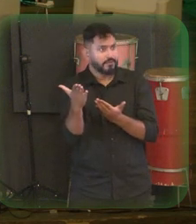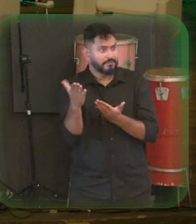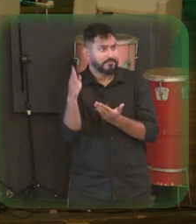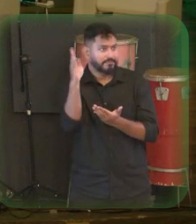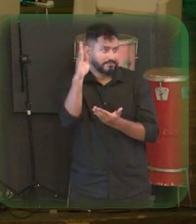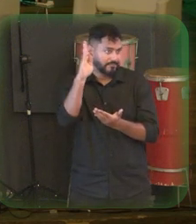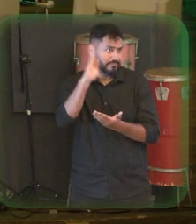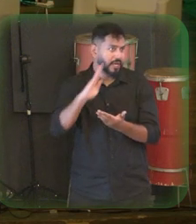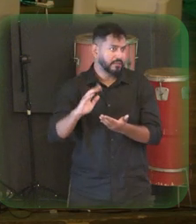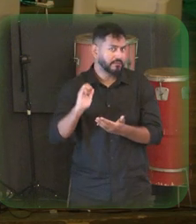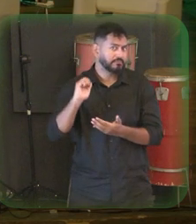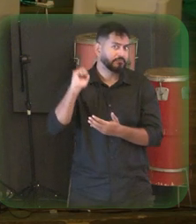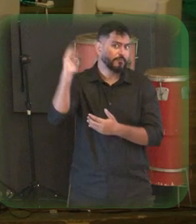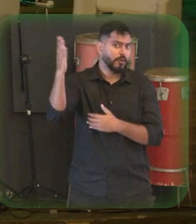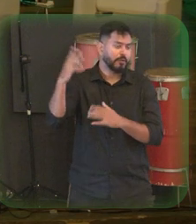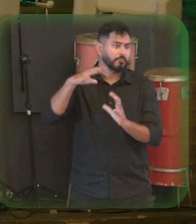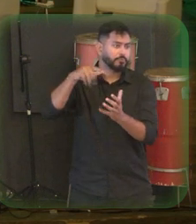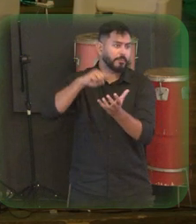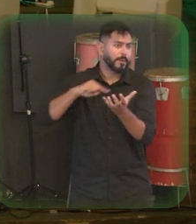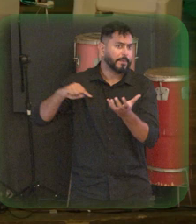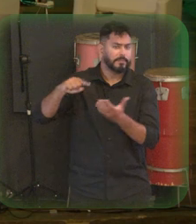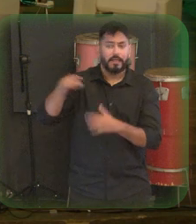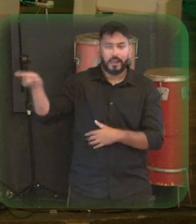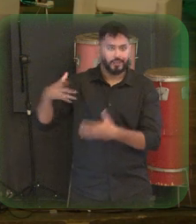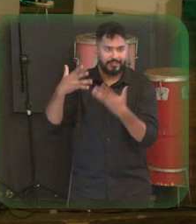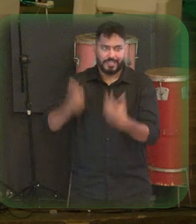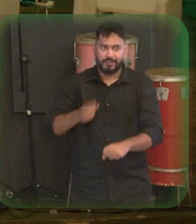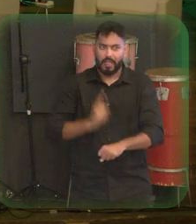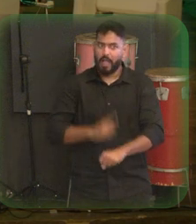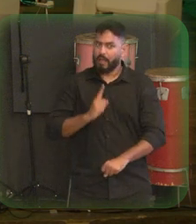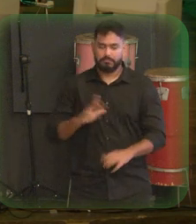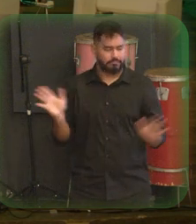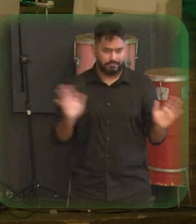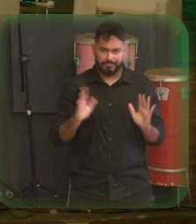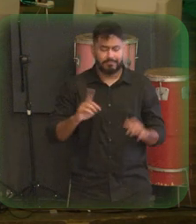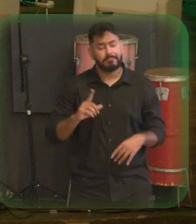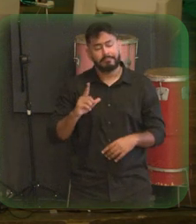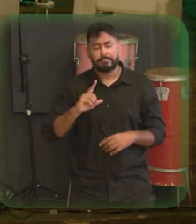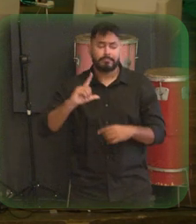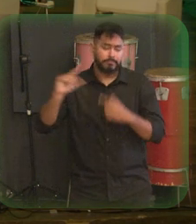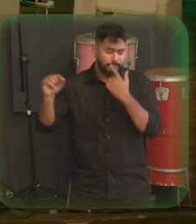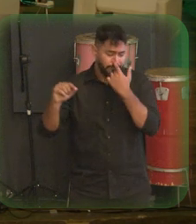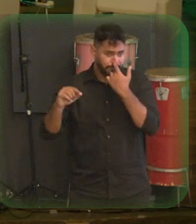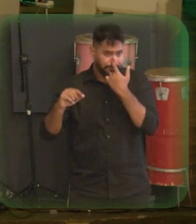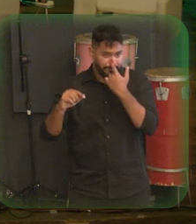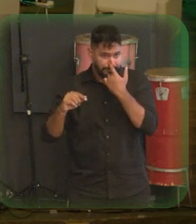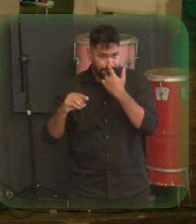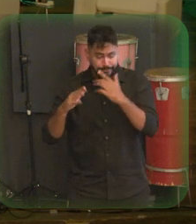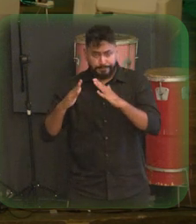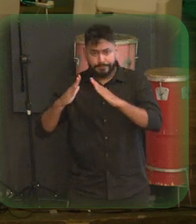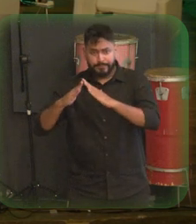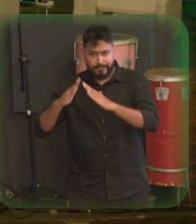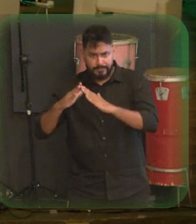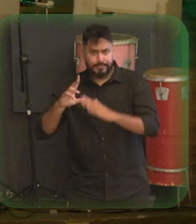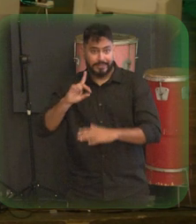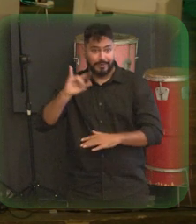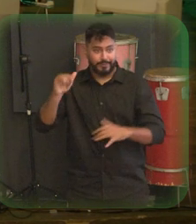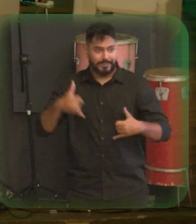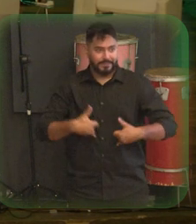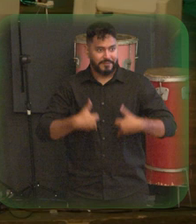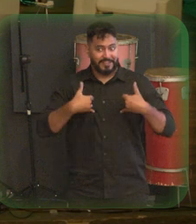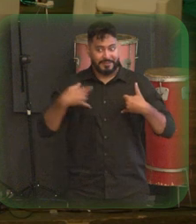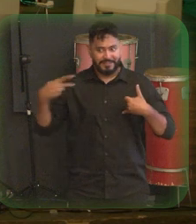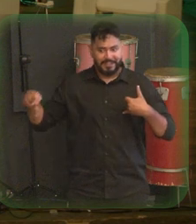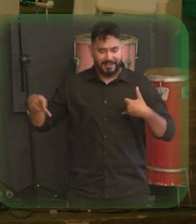E ela não aceitou na hora não, viu? Ela foi para casa, né? Era o dia do aniversário dela, e